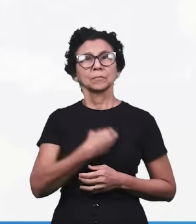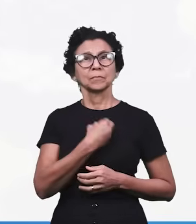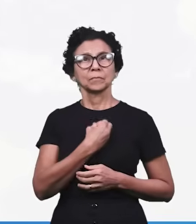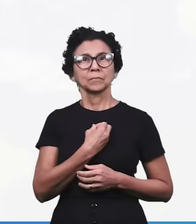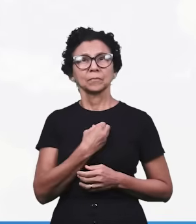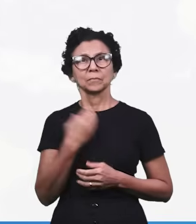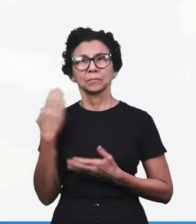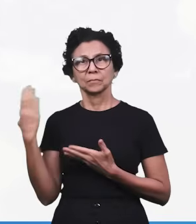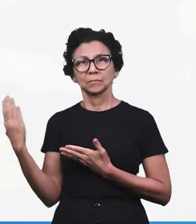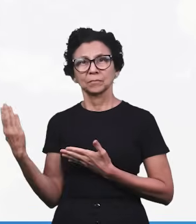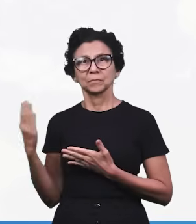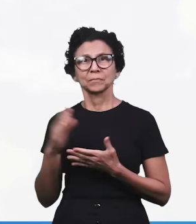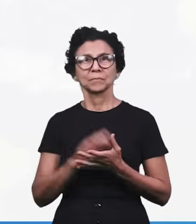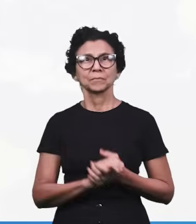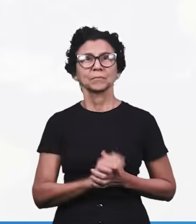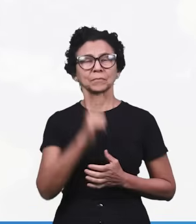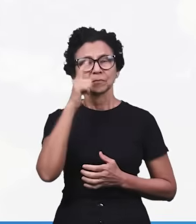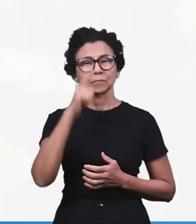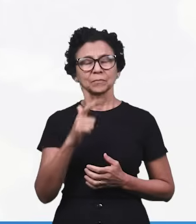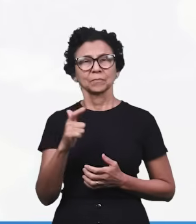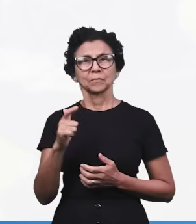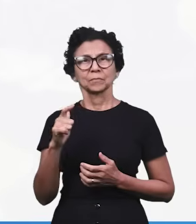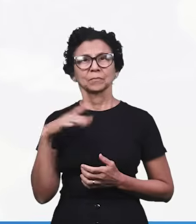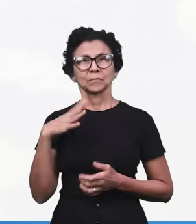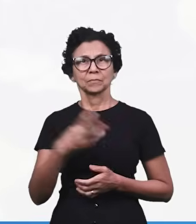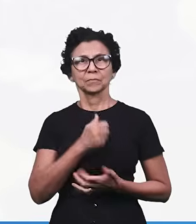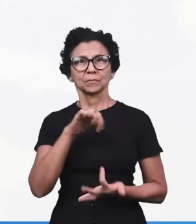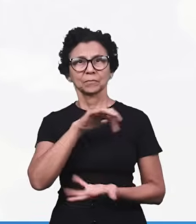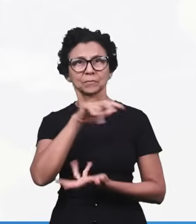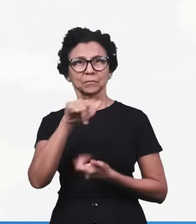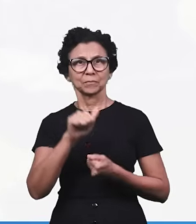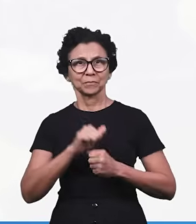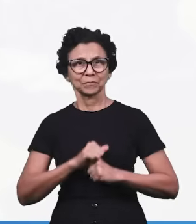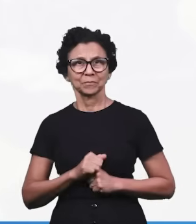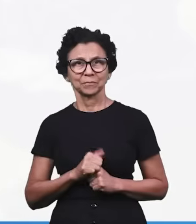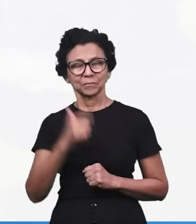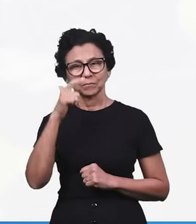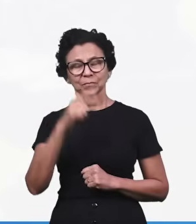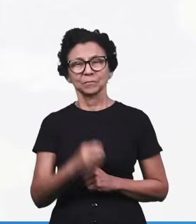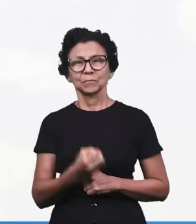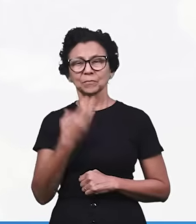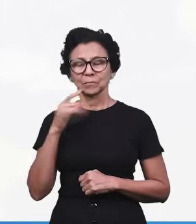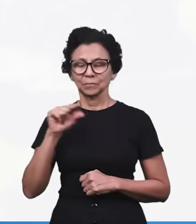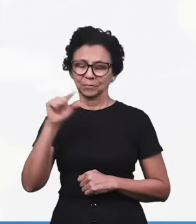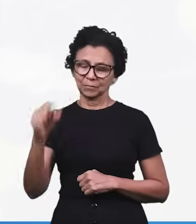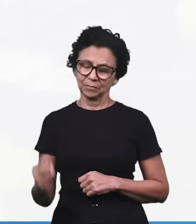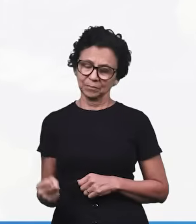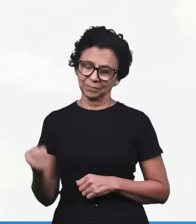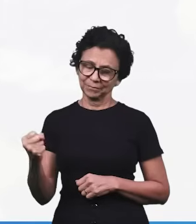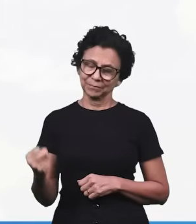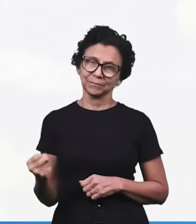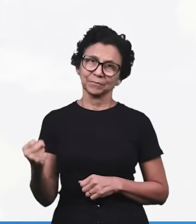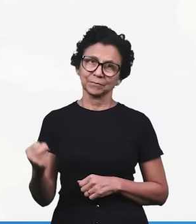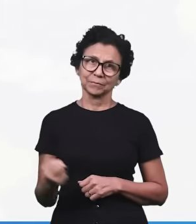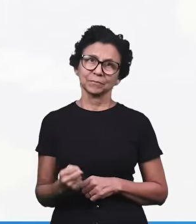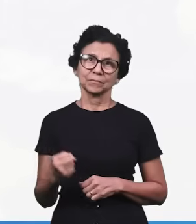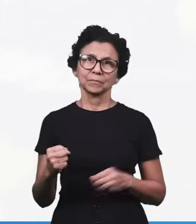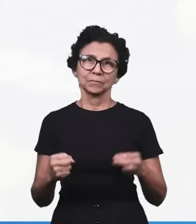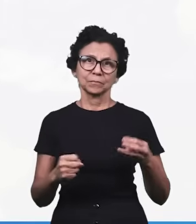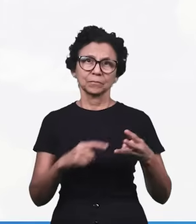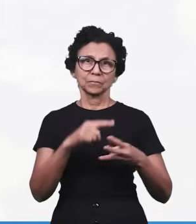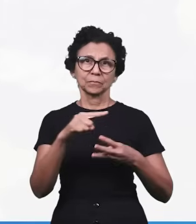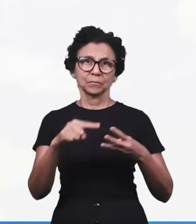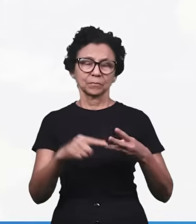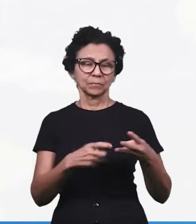João 6,48. Eu sou a luz do mundo, João 8,12. E eu sou o bom pastor, está em João